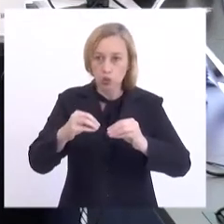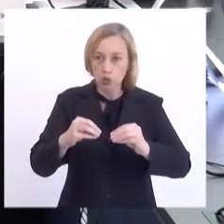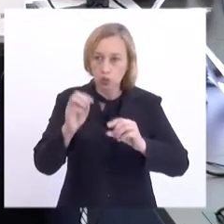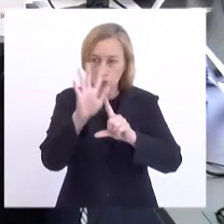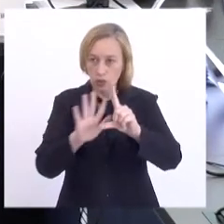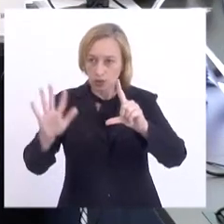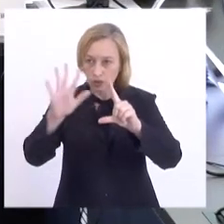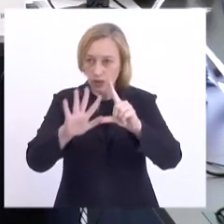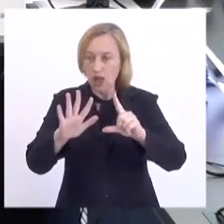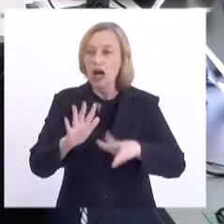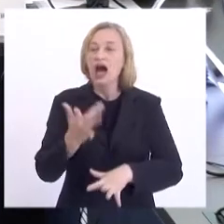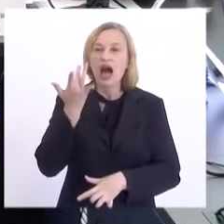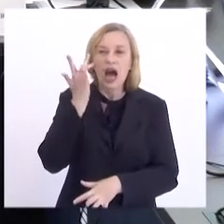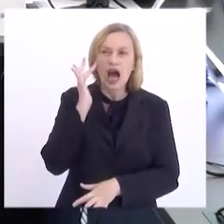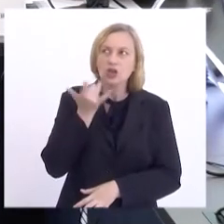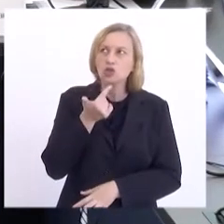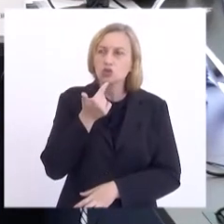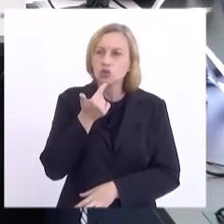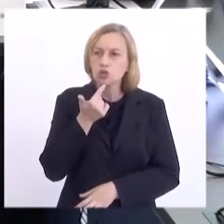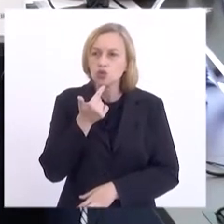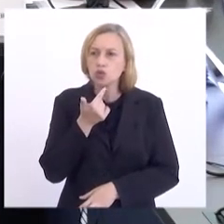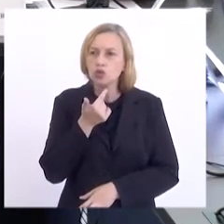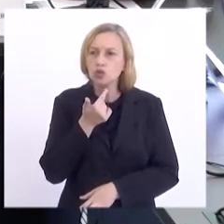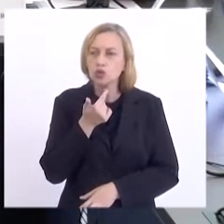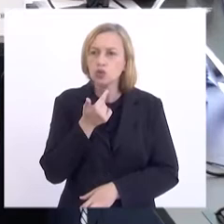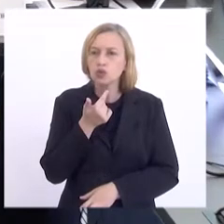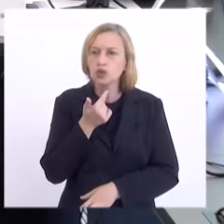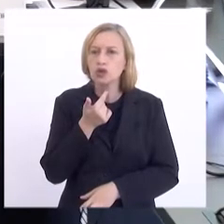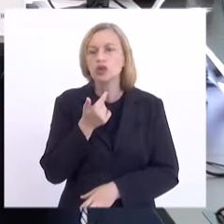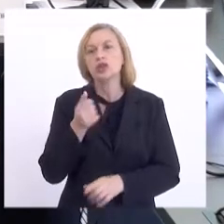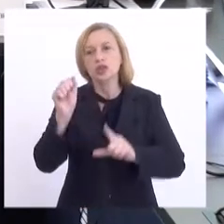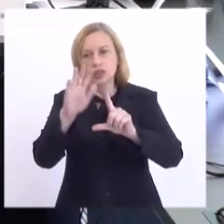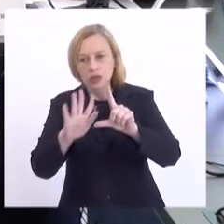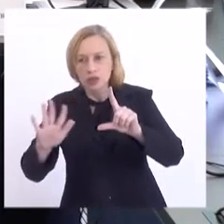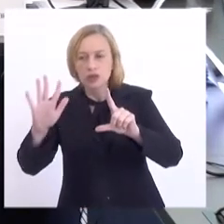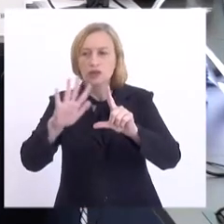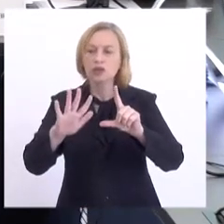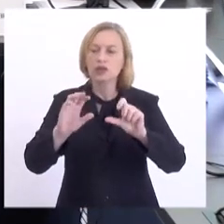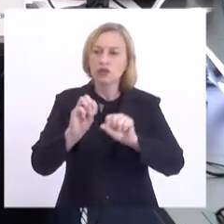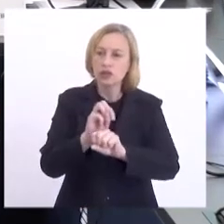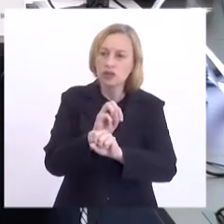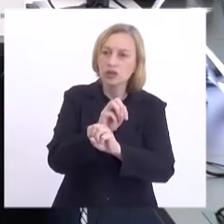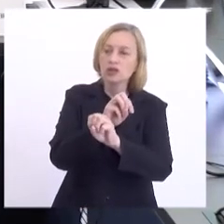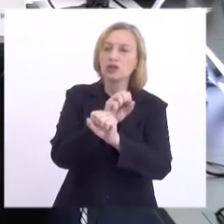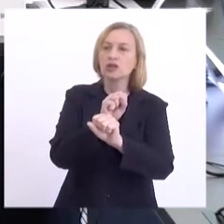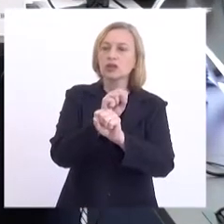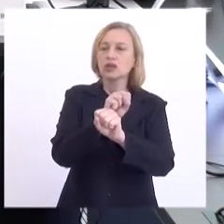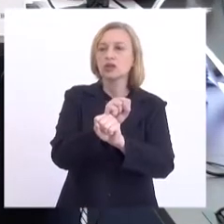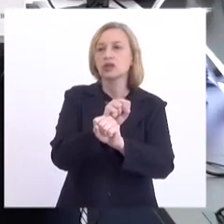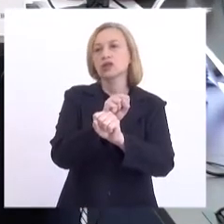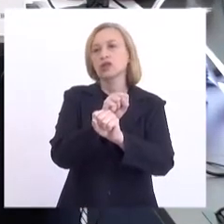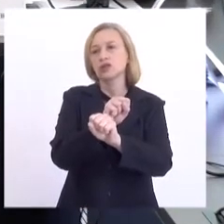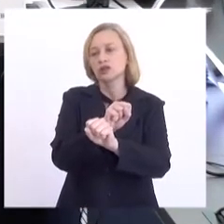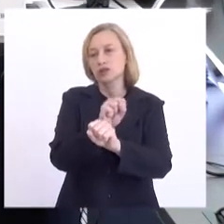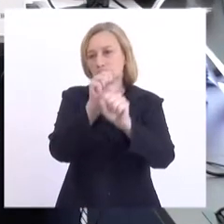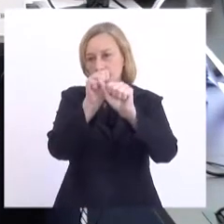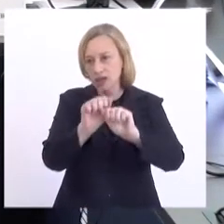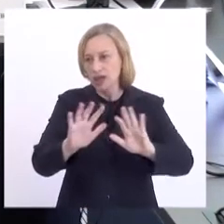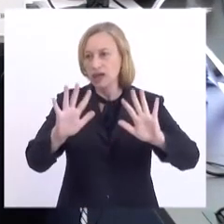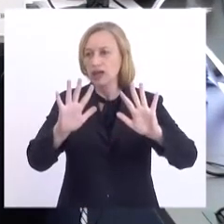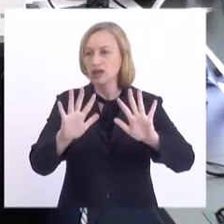Ah e acho que esse Portal da Transparência representa